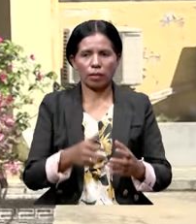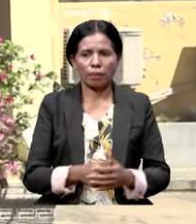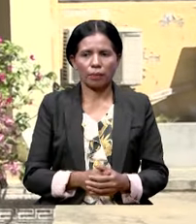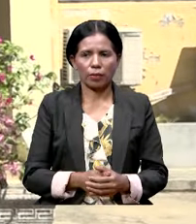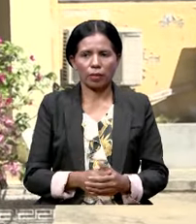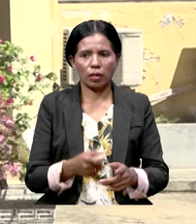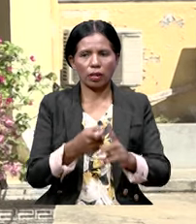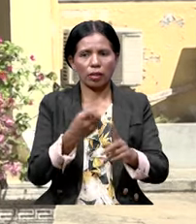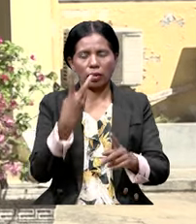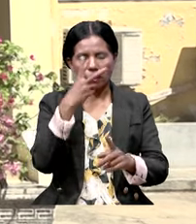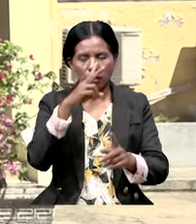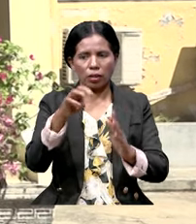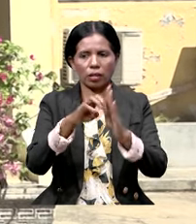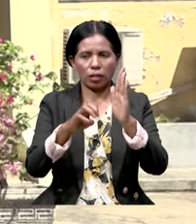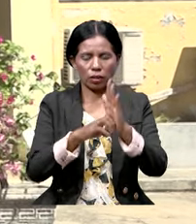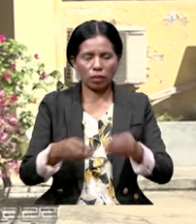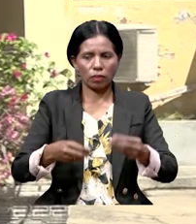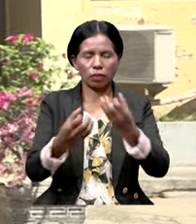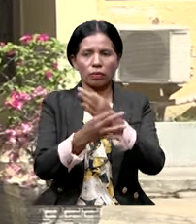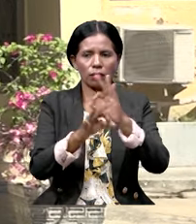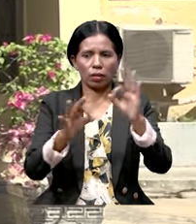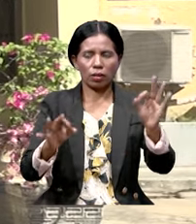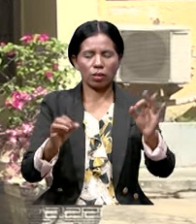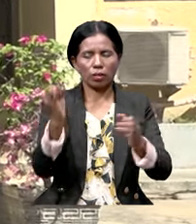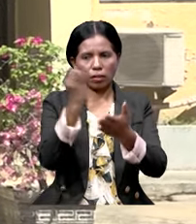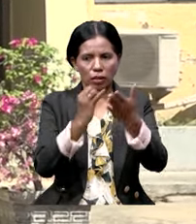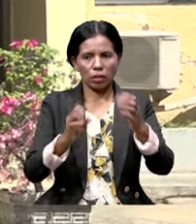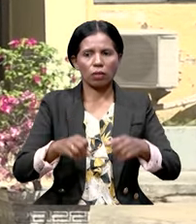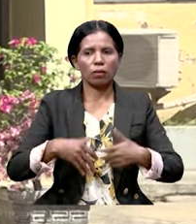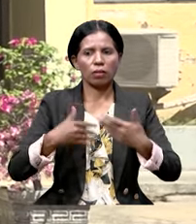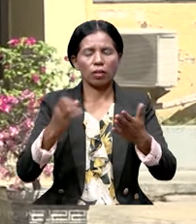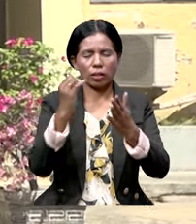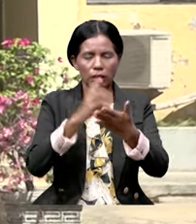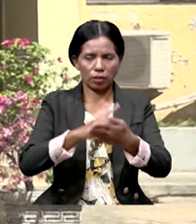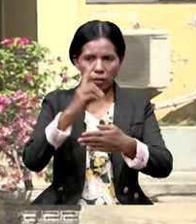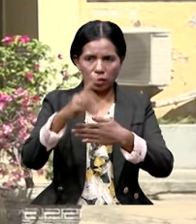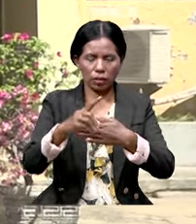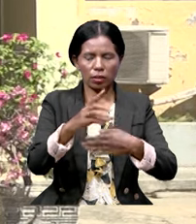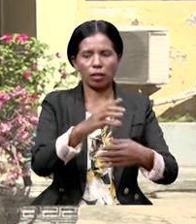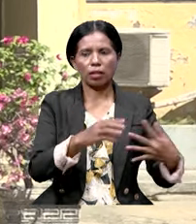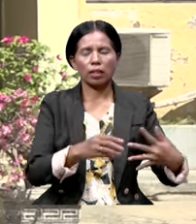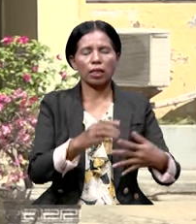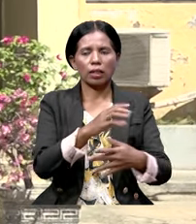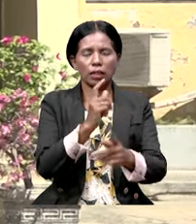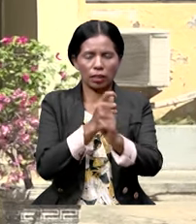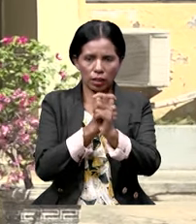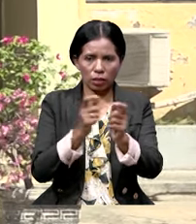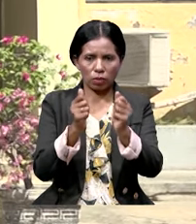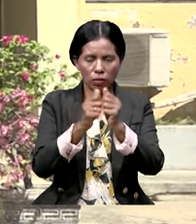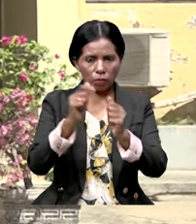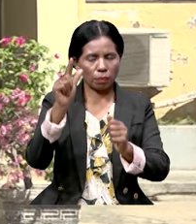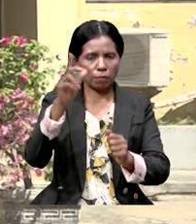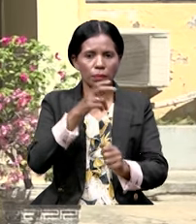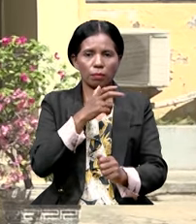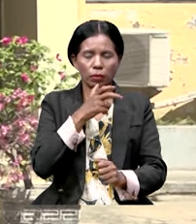Parte competente, né, bem, estado Timor Fofiar, a tu desenha política. O sabe ele desenvolve lhe um oficial teto um português, mas parte do governo